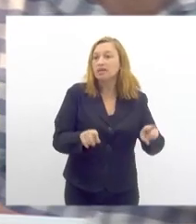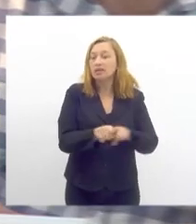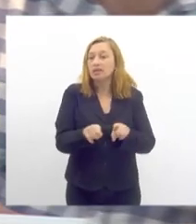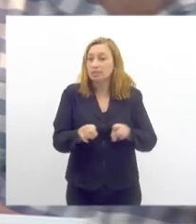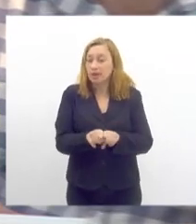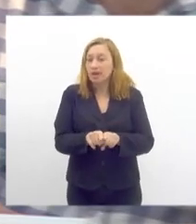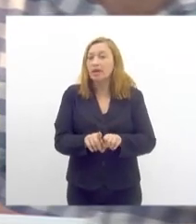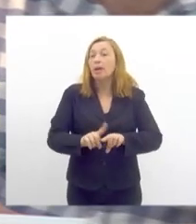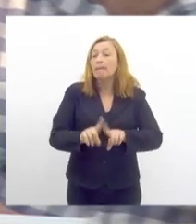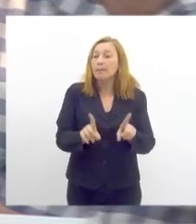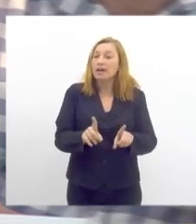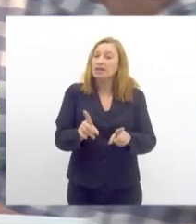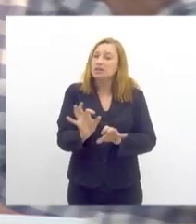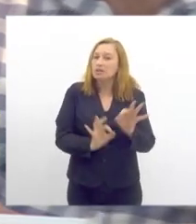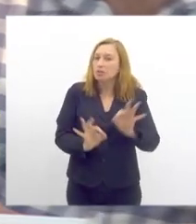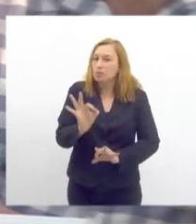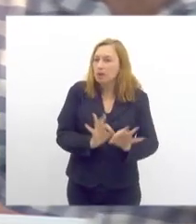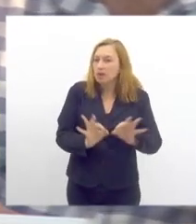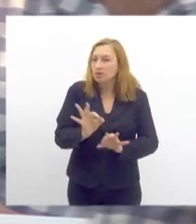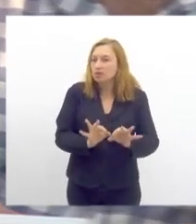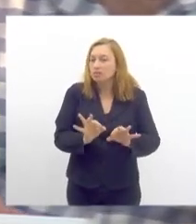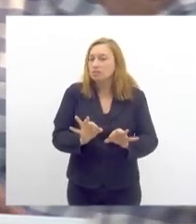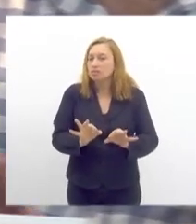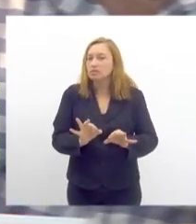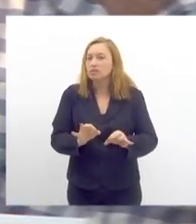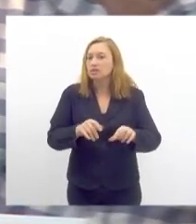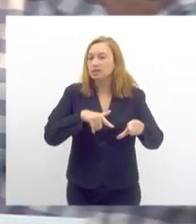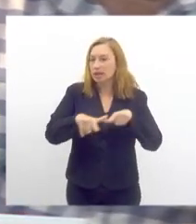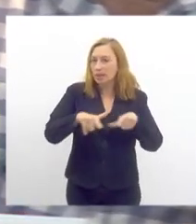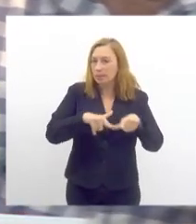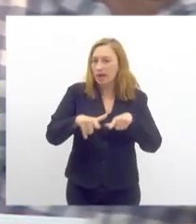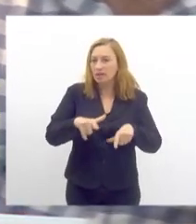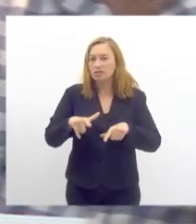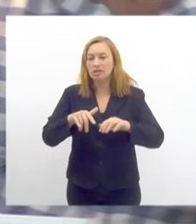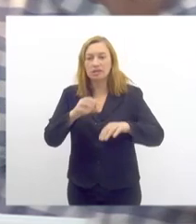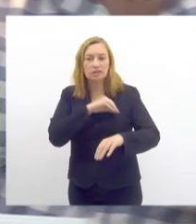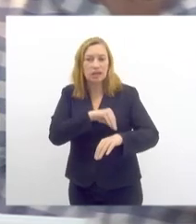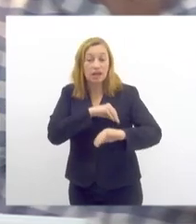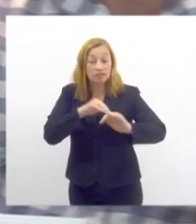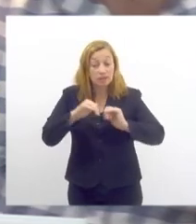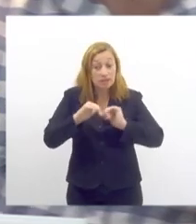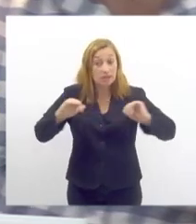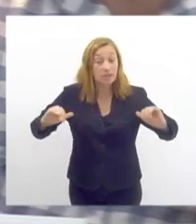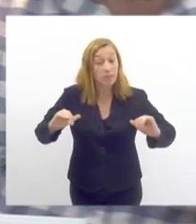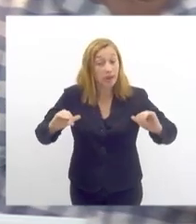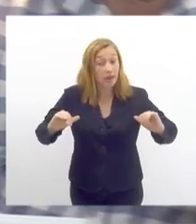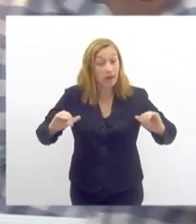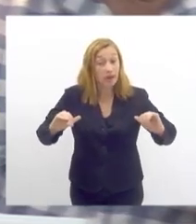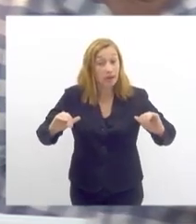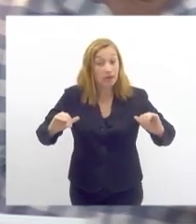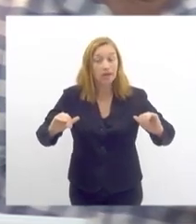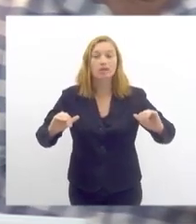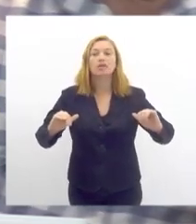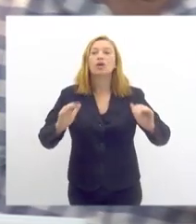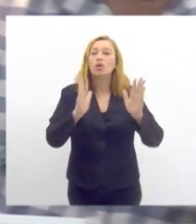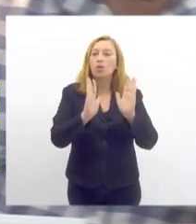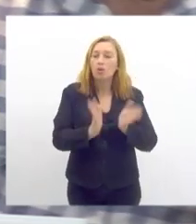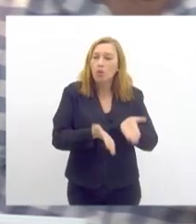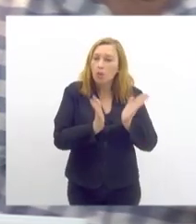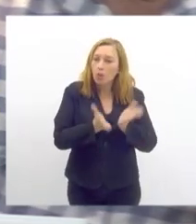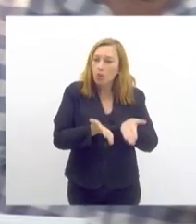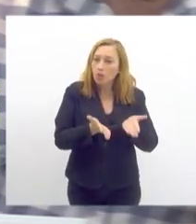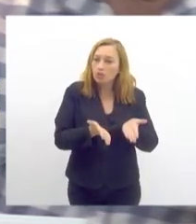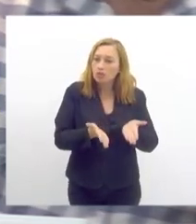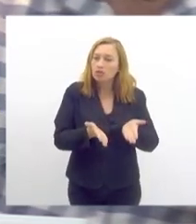questão do plano de cargos, carreiras e salários, a gente tem que separar duas coisas. Há uma questão hoje de frustração